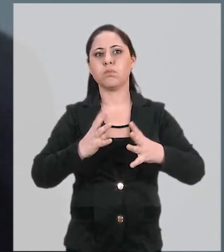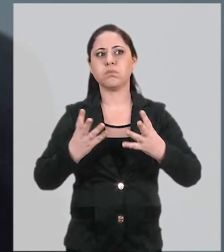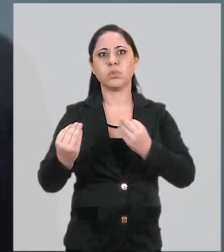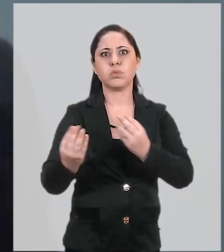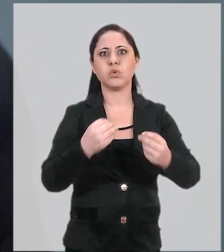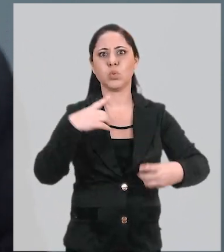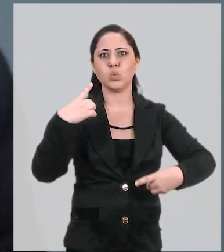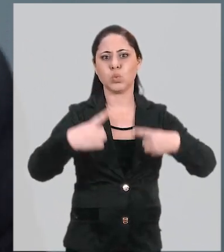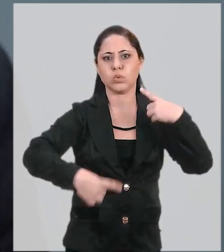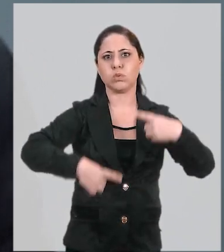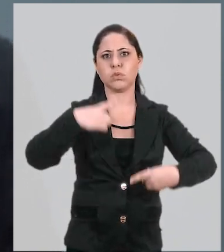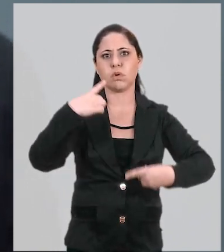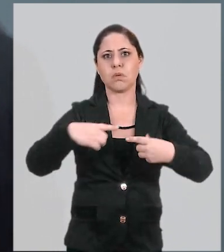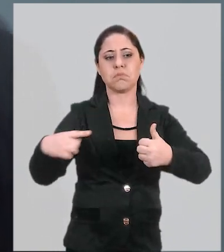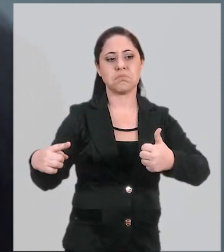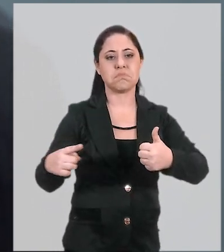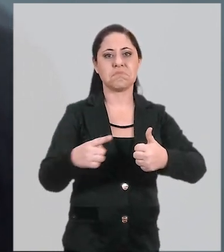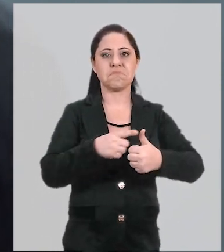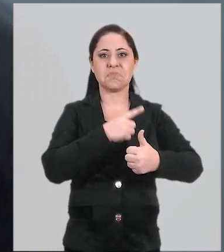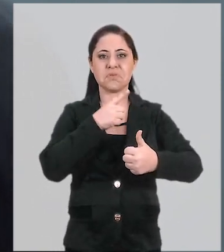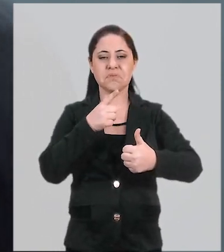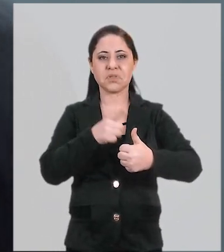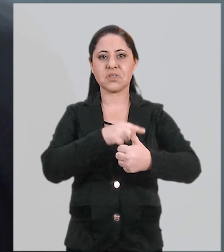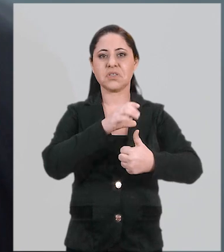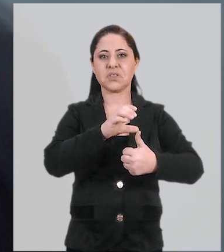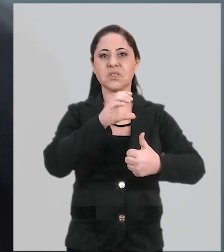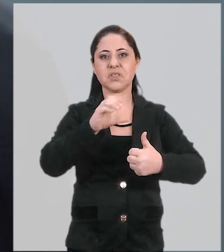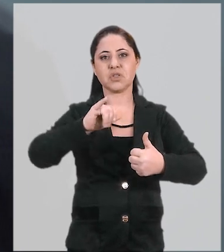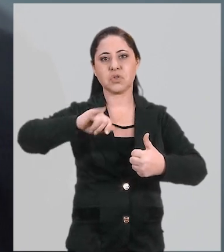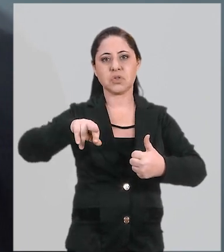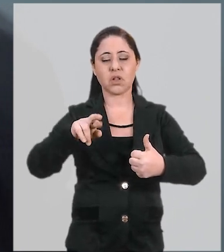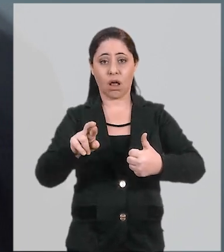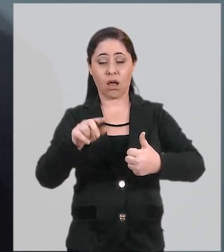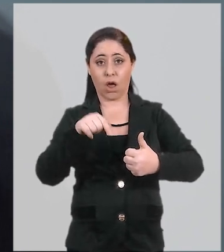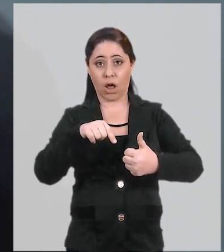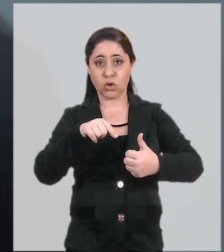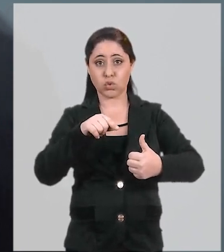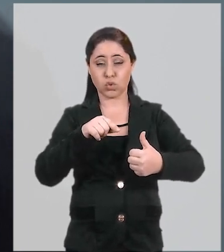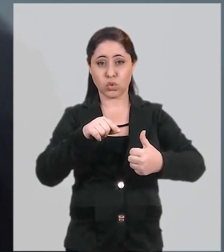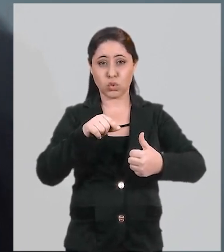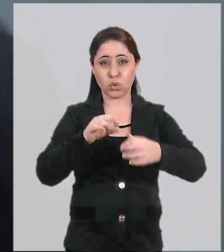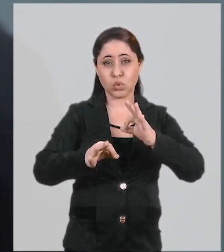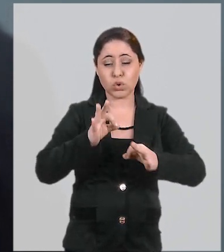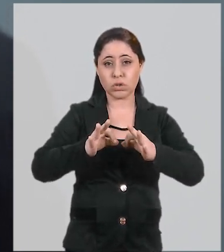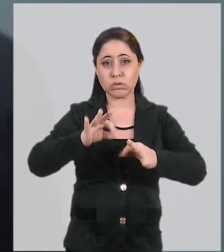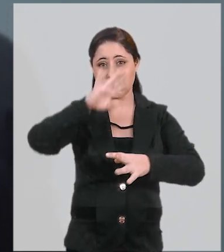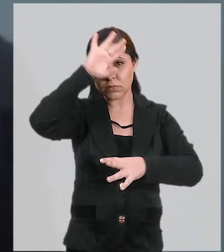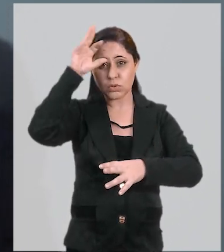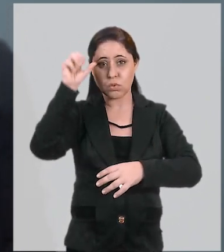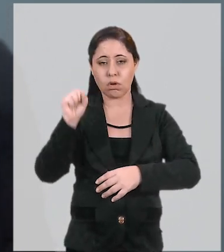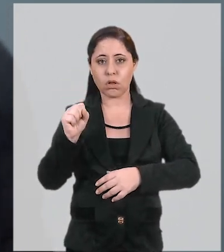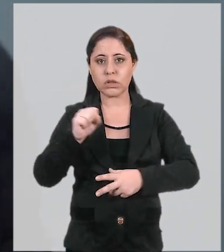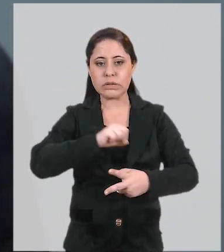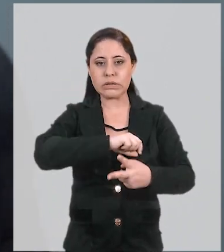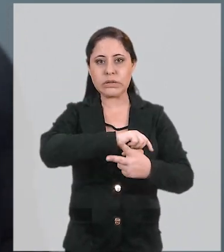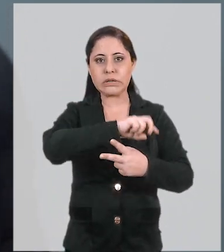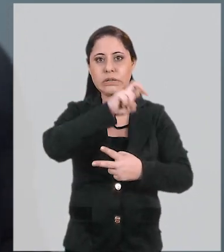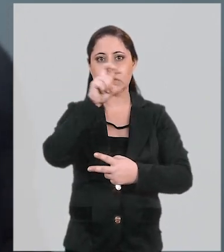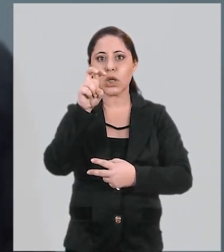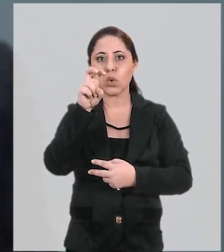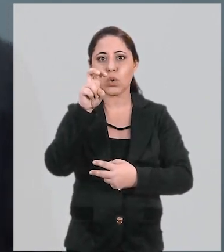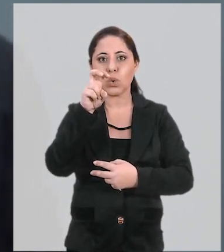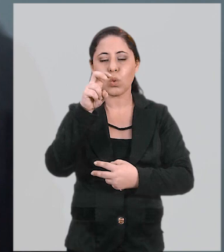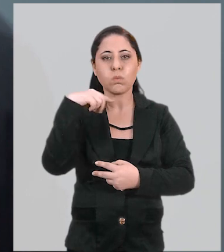discussões, porque pela primeira vez a Comissão de Constituição e Justiça da Assembleia Legislativa do Mato Grosso do Sul é formado por 5 advogados,